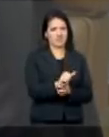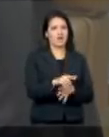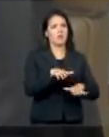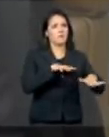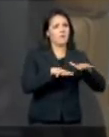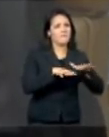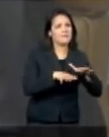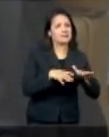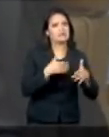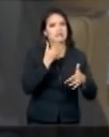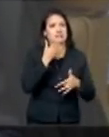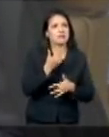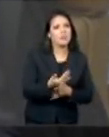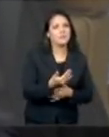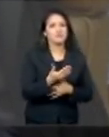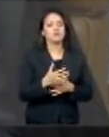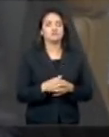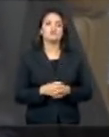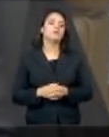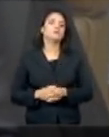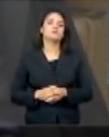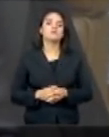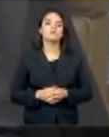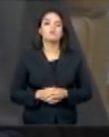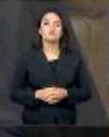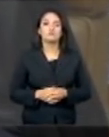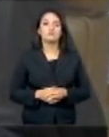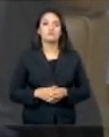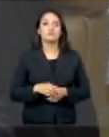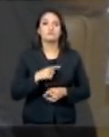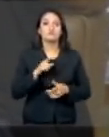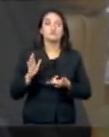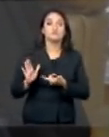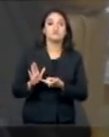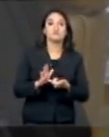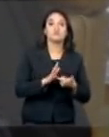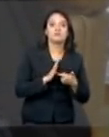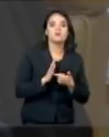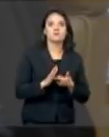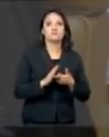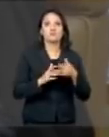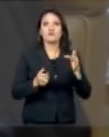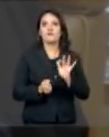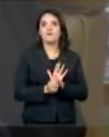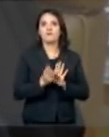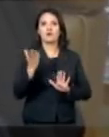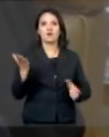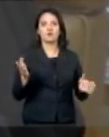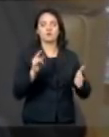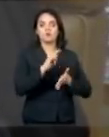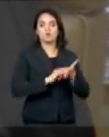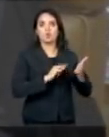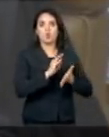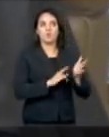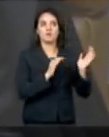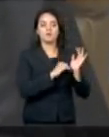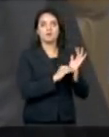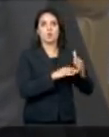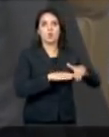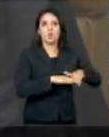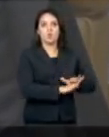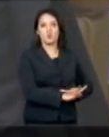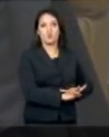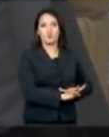aeronáutica ela foi revelada em vários experientes reservados e